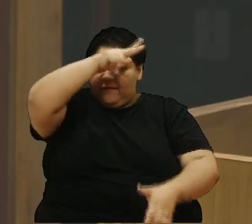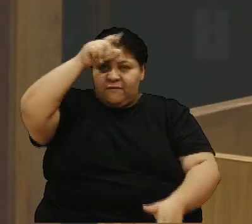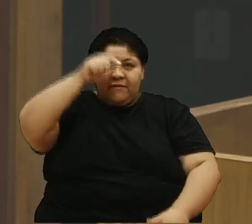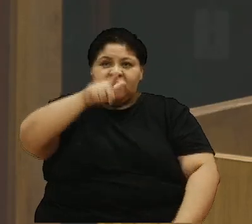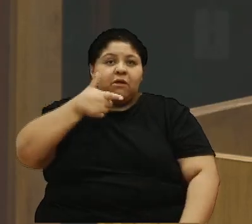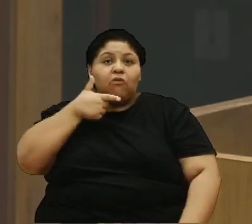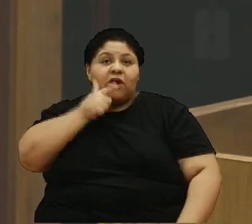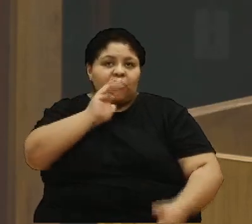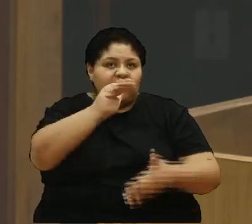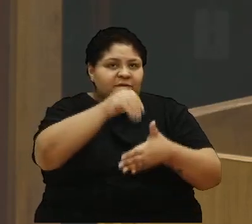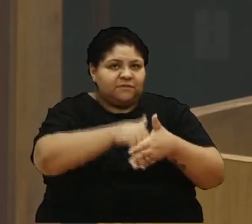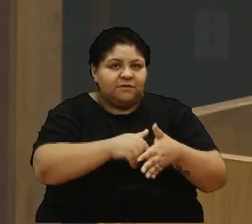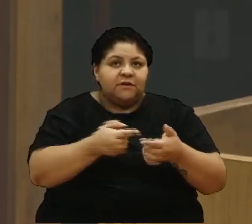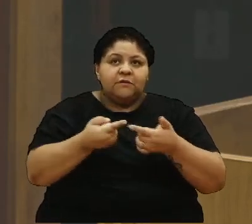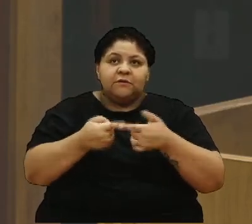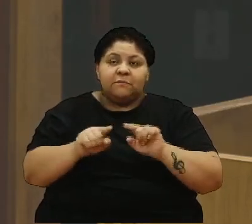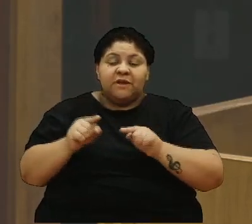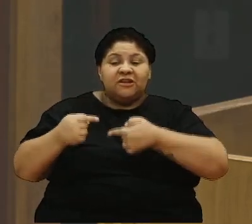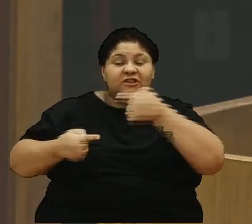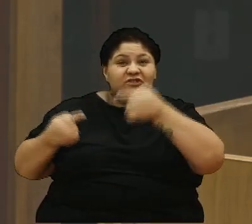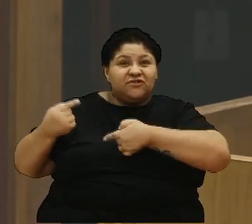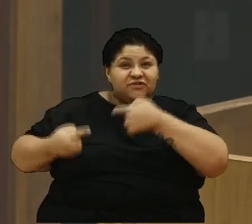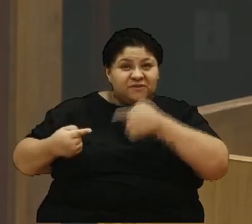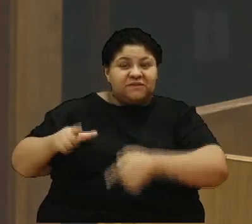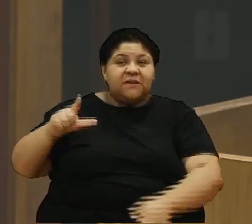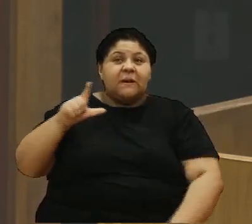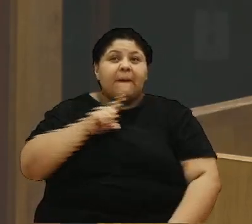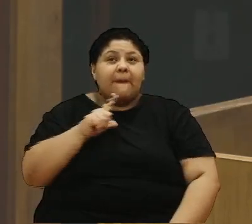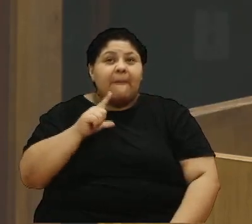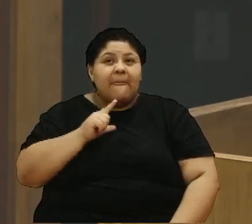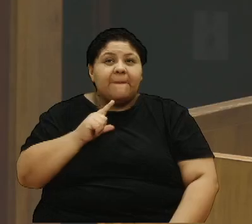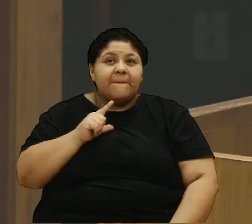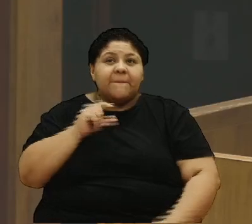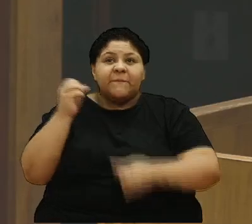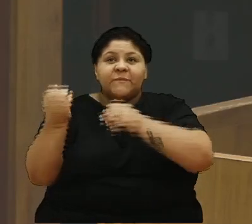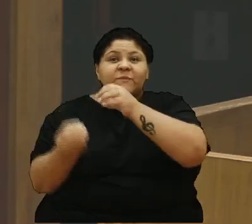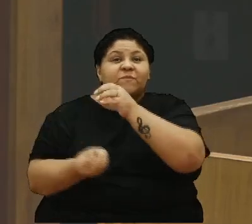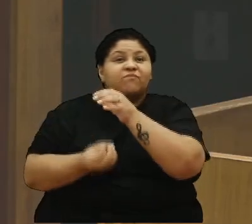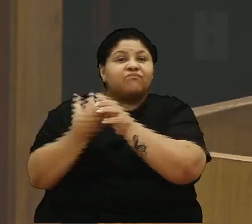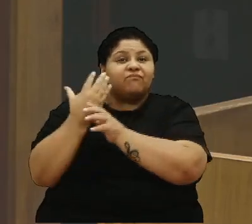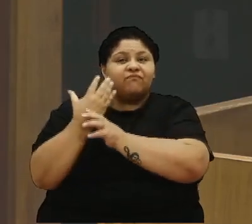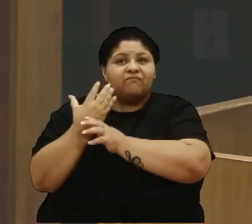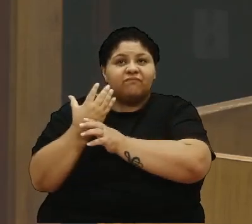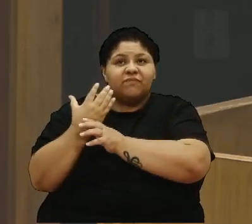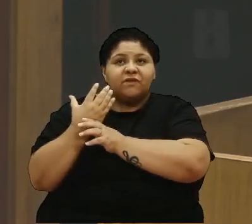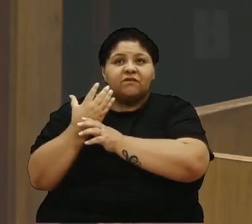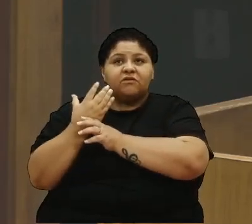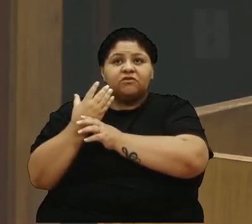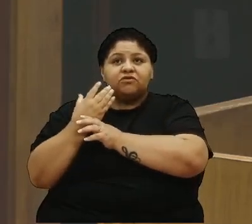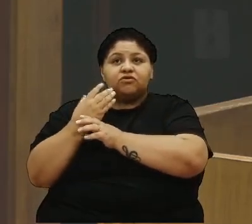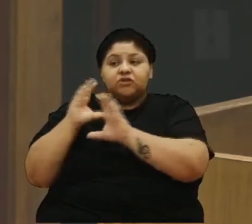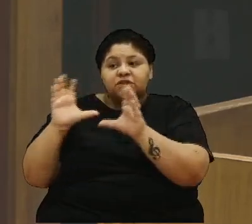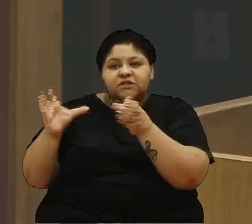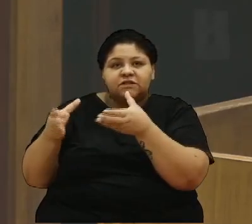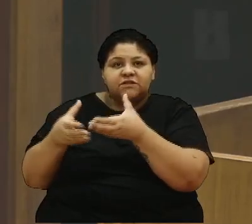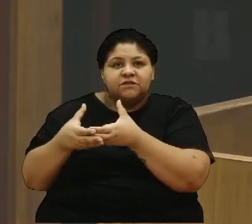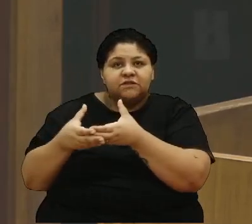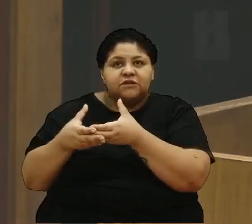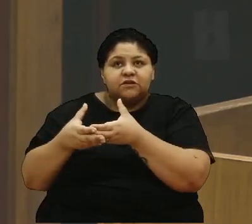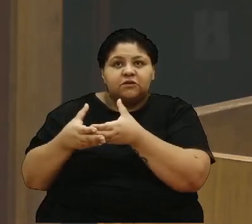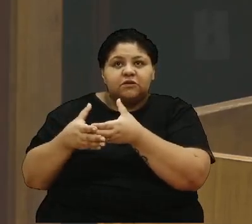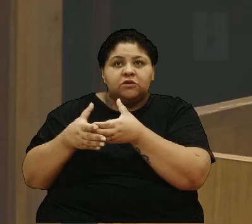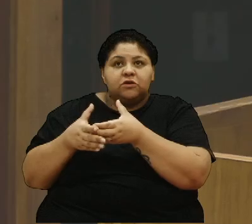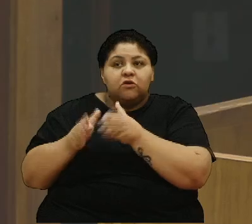a eleição, mas uma discussão que nós tínhamos era a criação de uma fundação de caráter